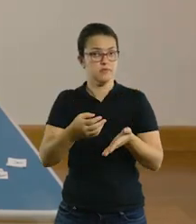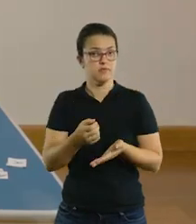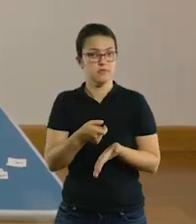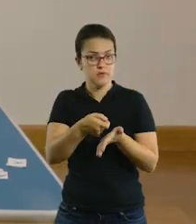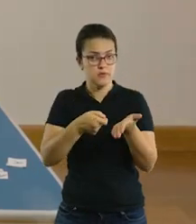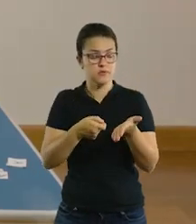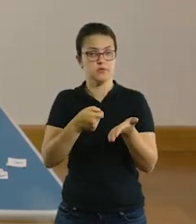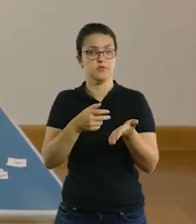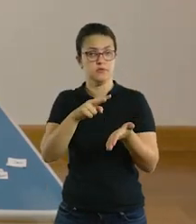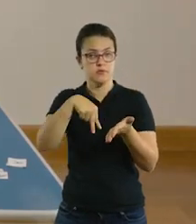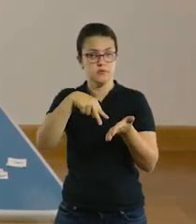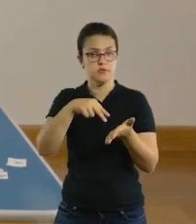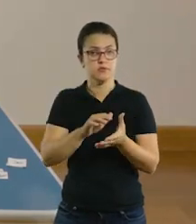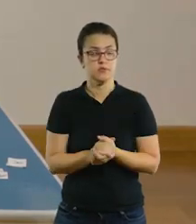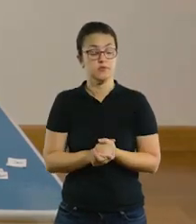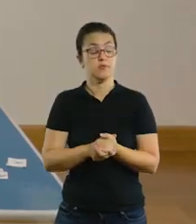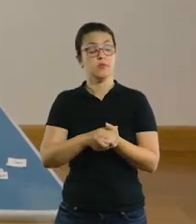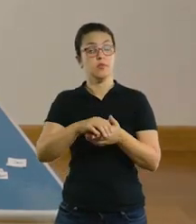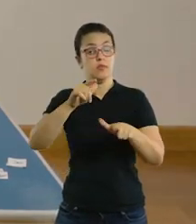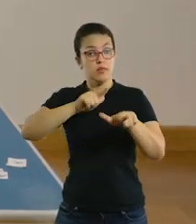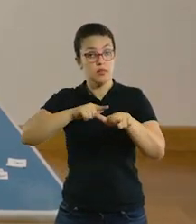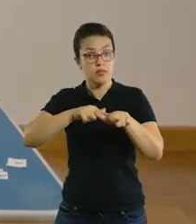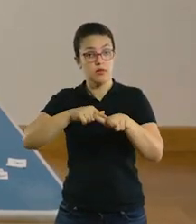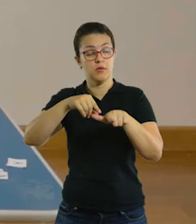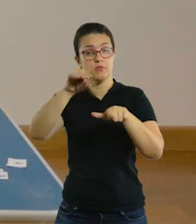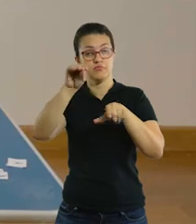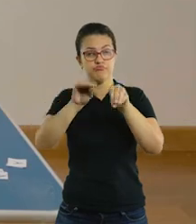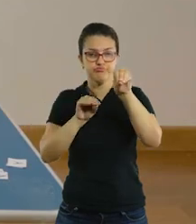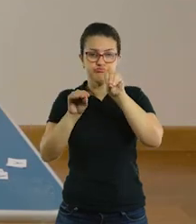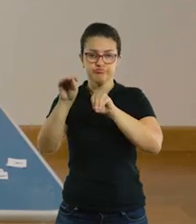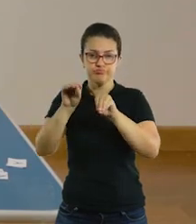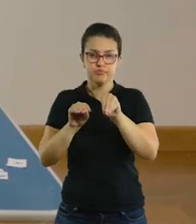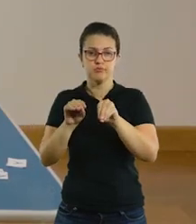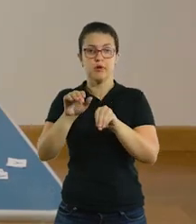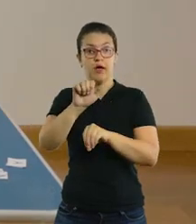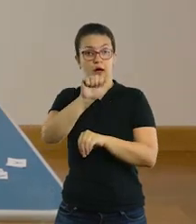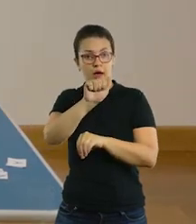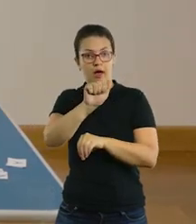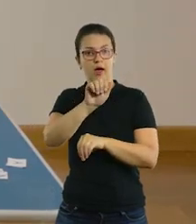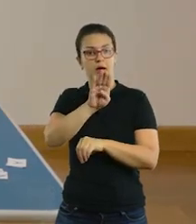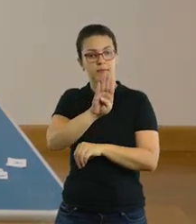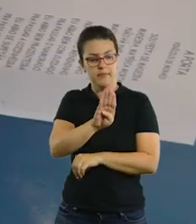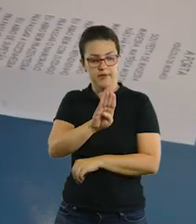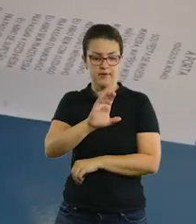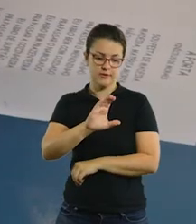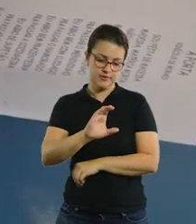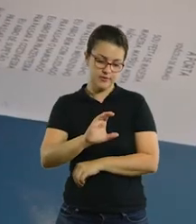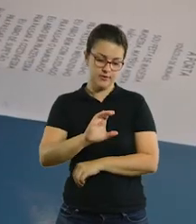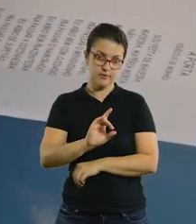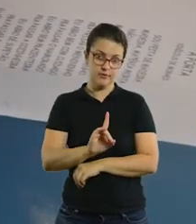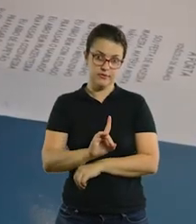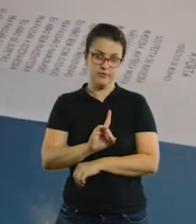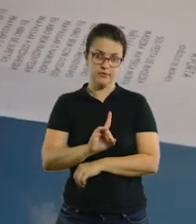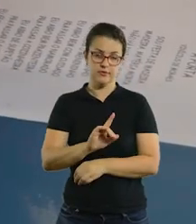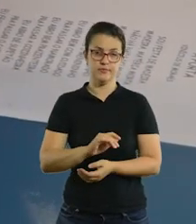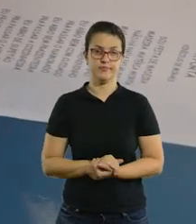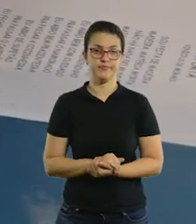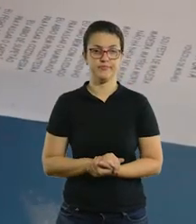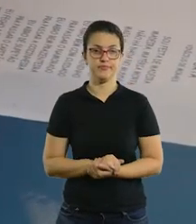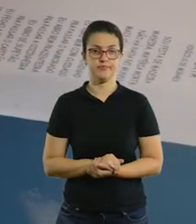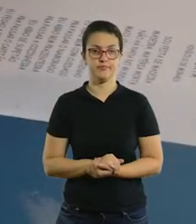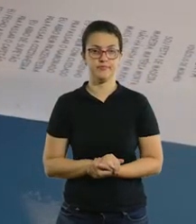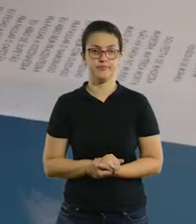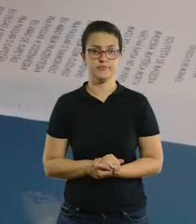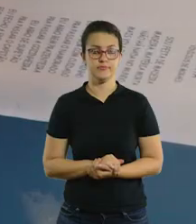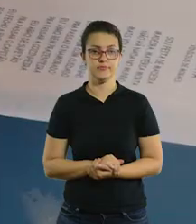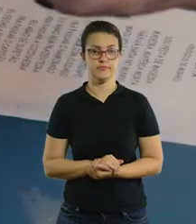ler para vocês. As letras que a gente pede aqui, para começar, A, B, C e D,